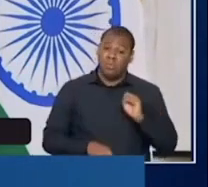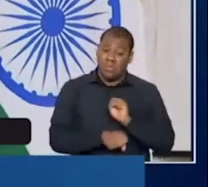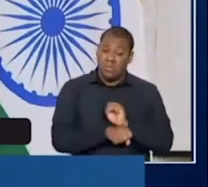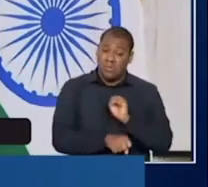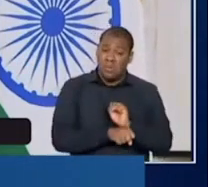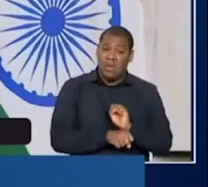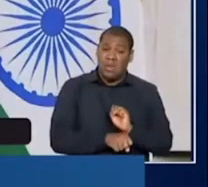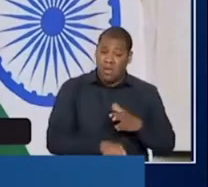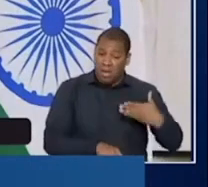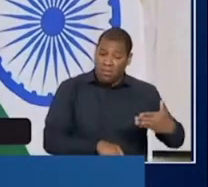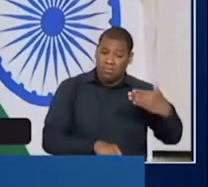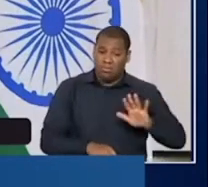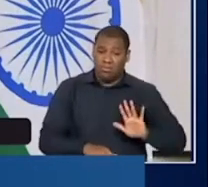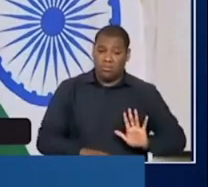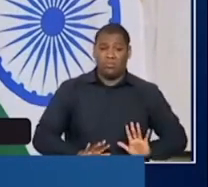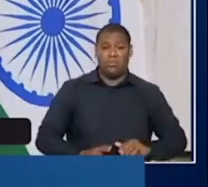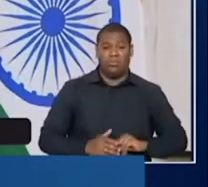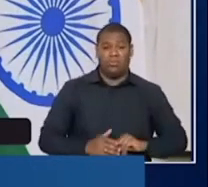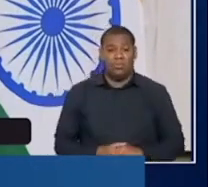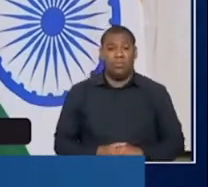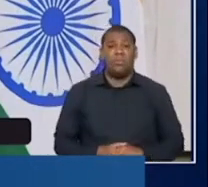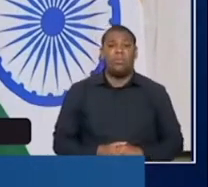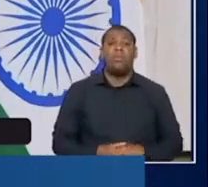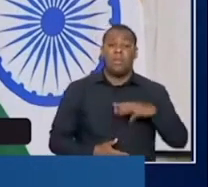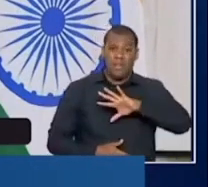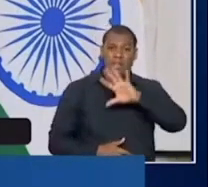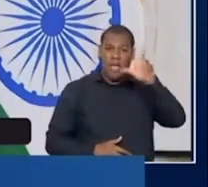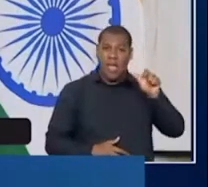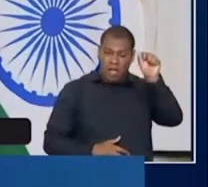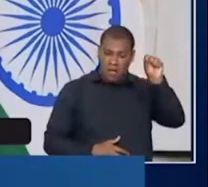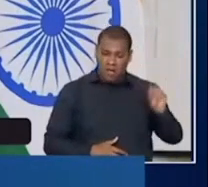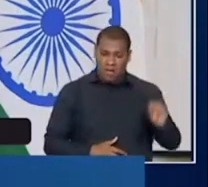tiver que acontecer. Isso já aconteceu na África do Sul.